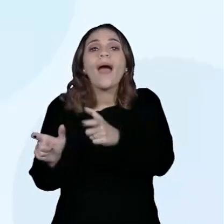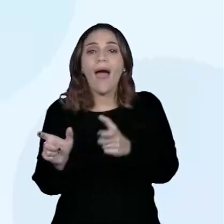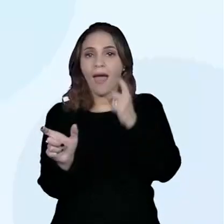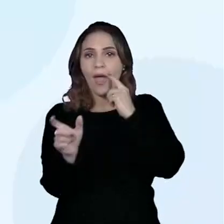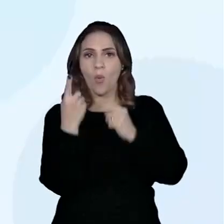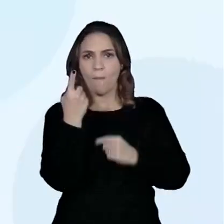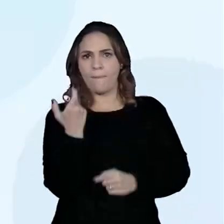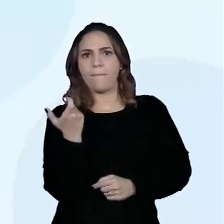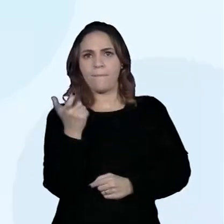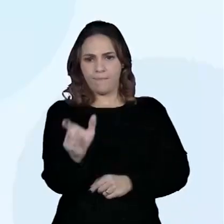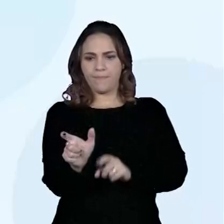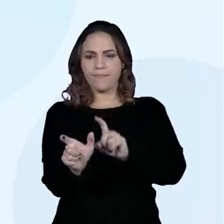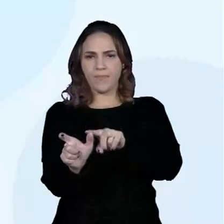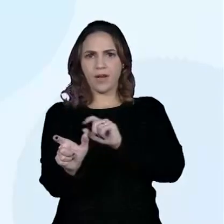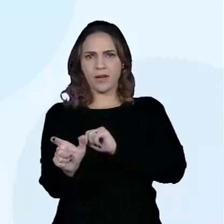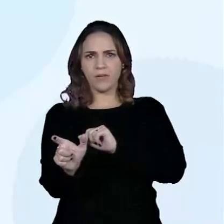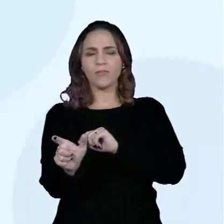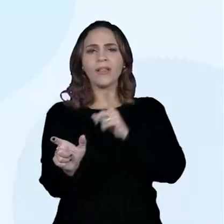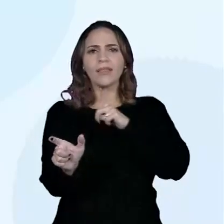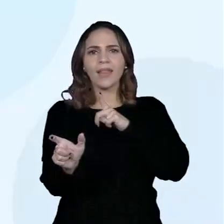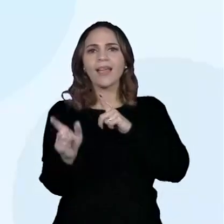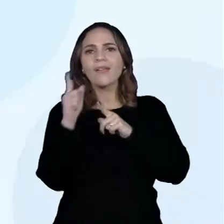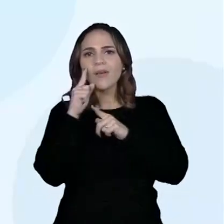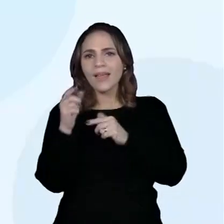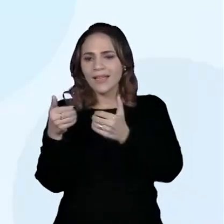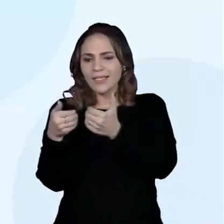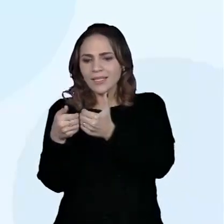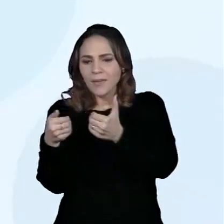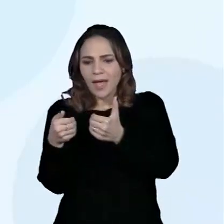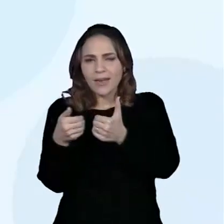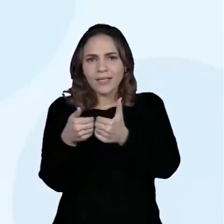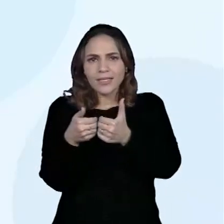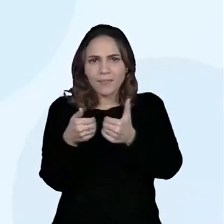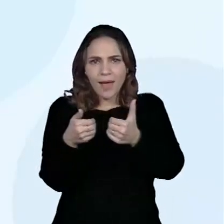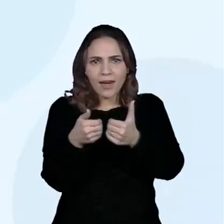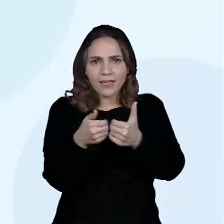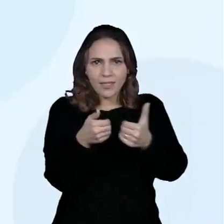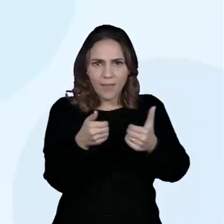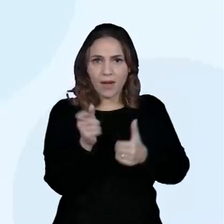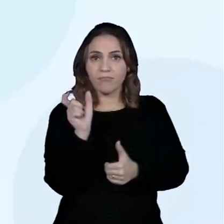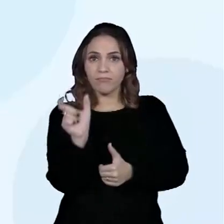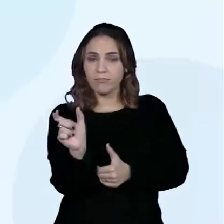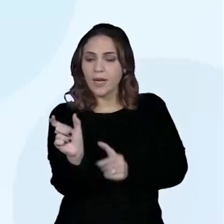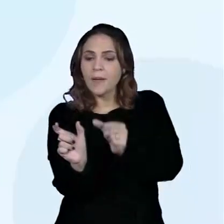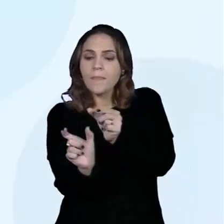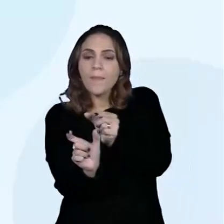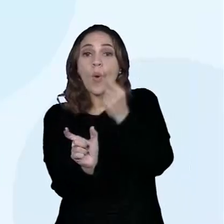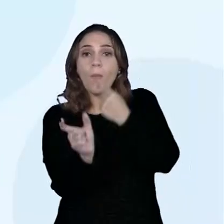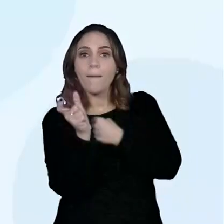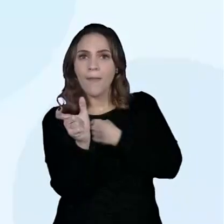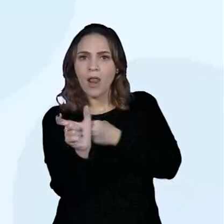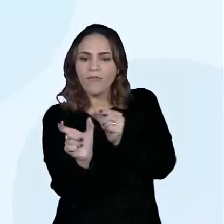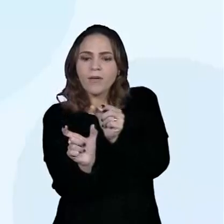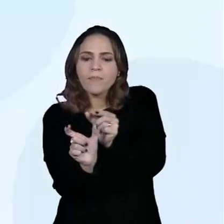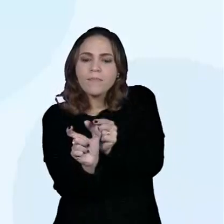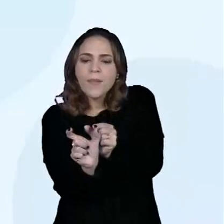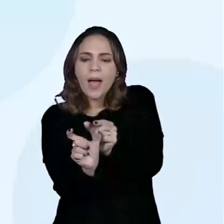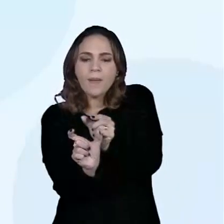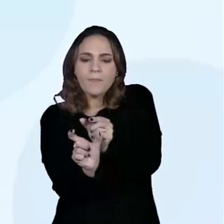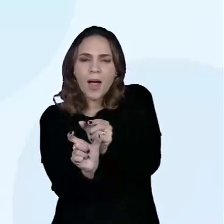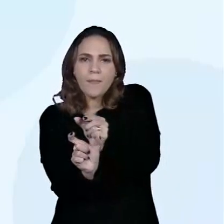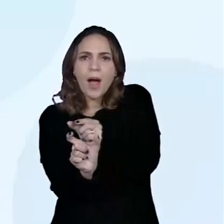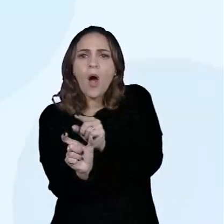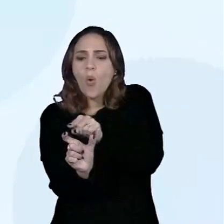que está a sílaba mais forte, lugar da sílaba